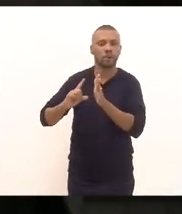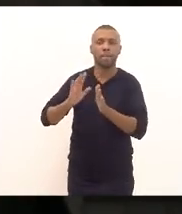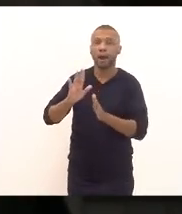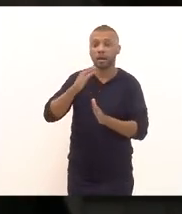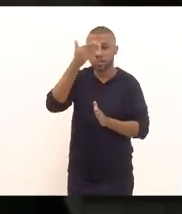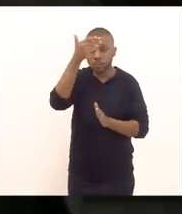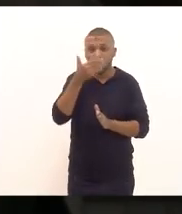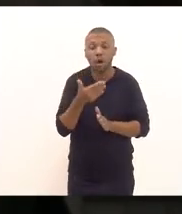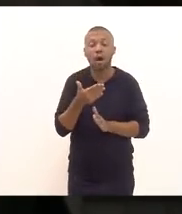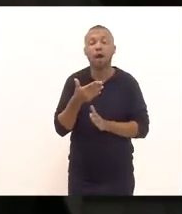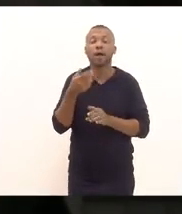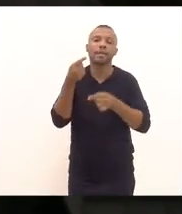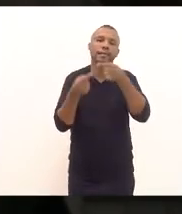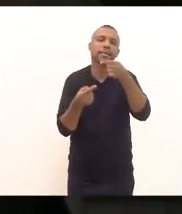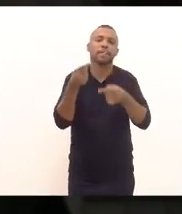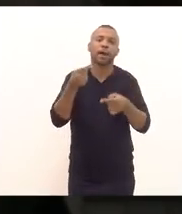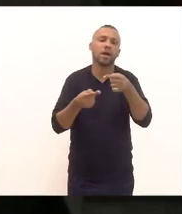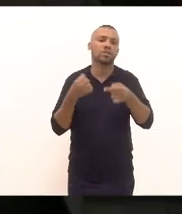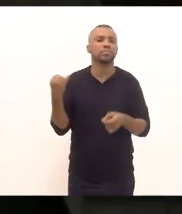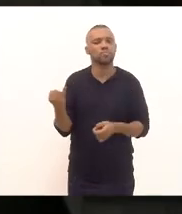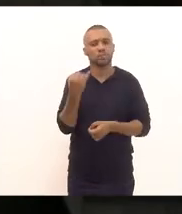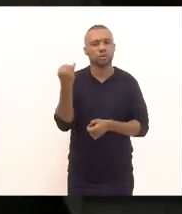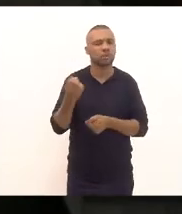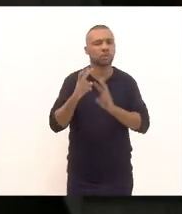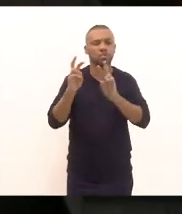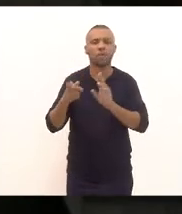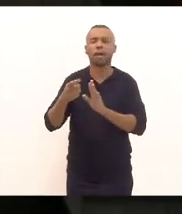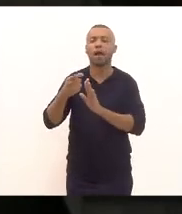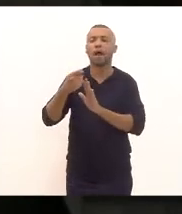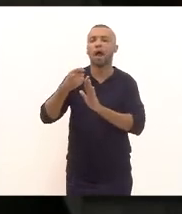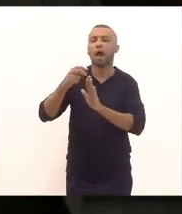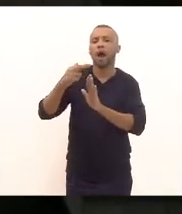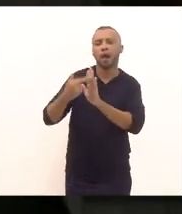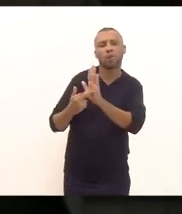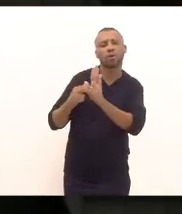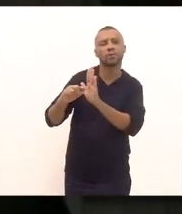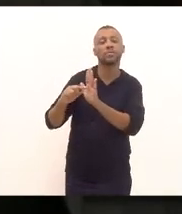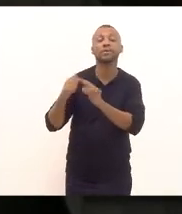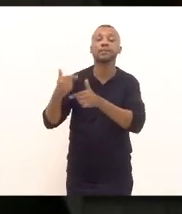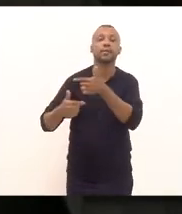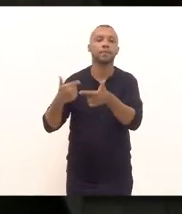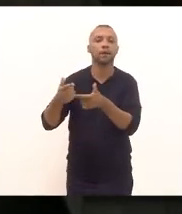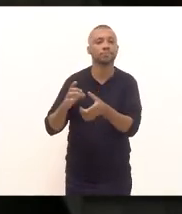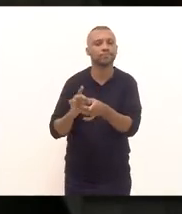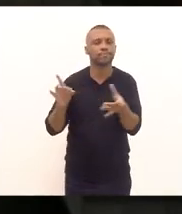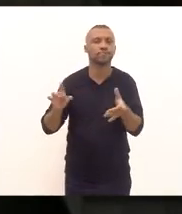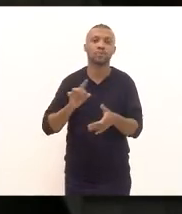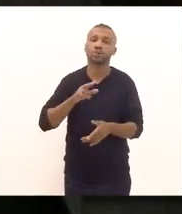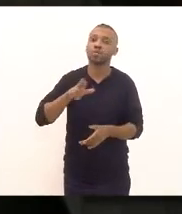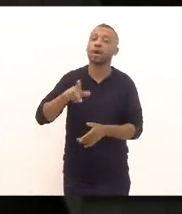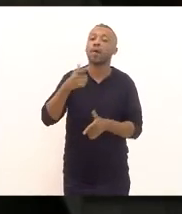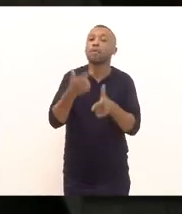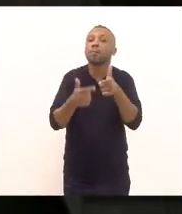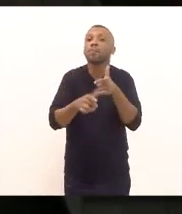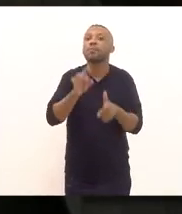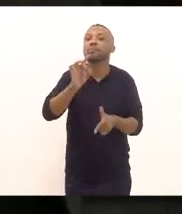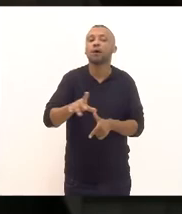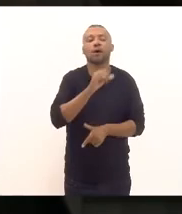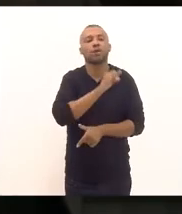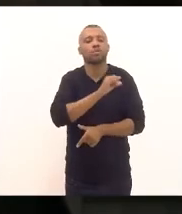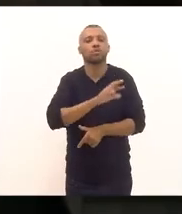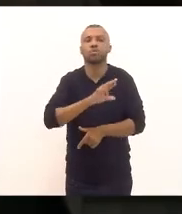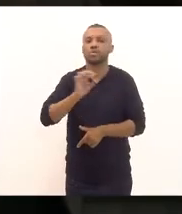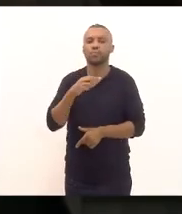coloca evidências debate fundamental sobre a regulação de serviços concedidos e olha não é em todo o estado do Rio de Janeiro não